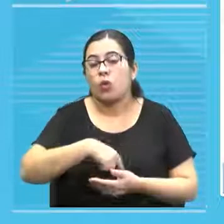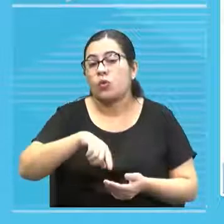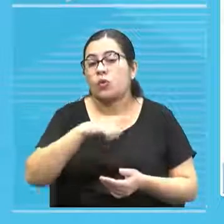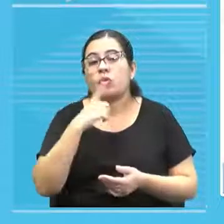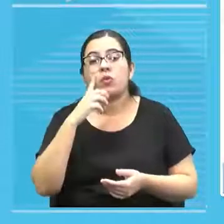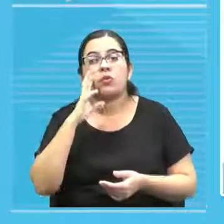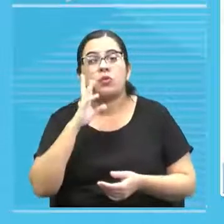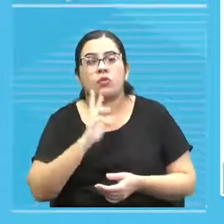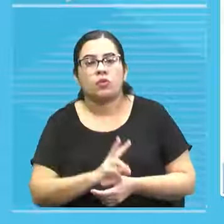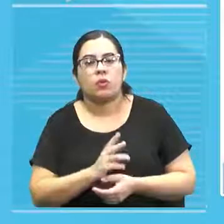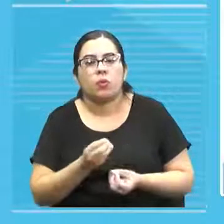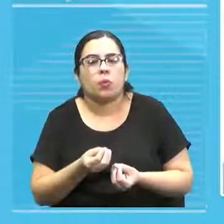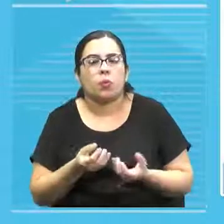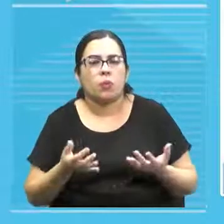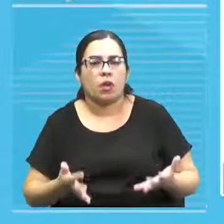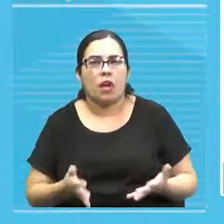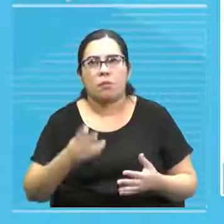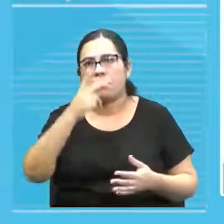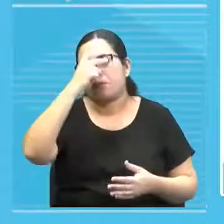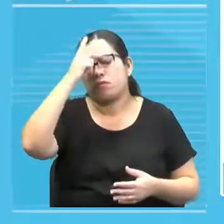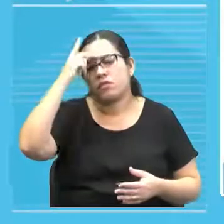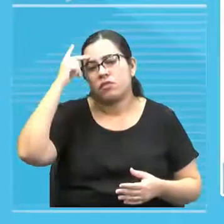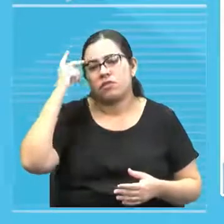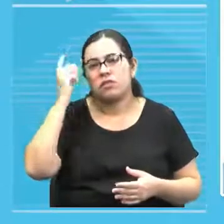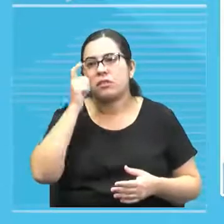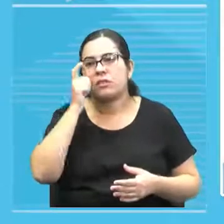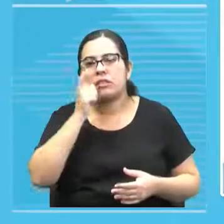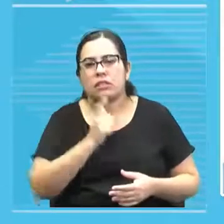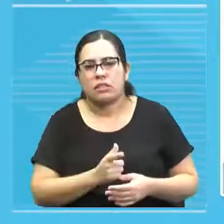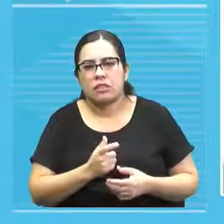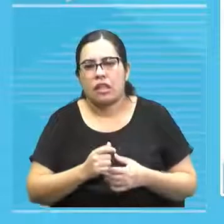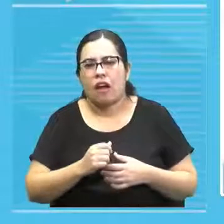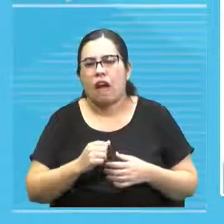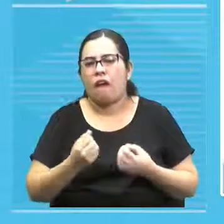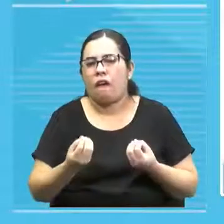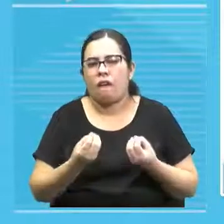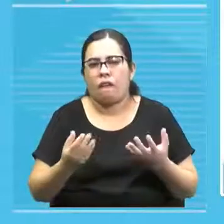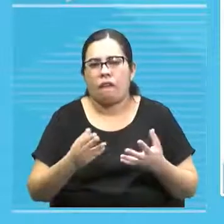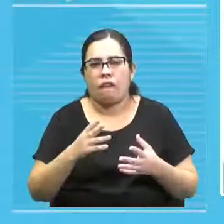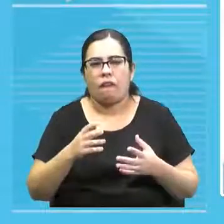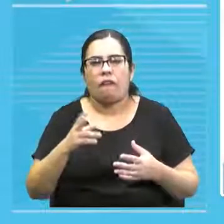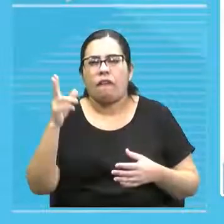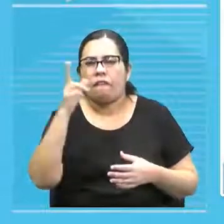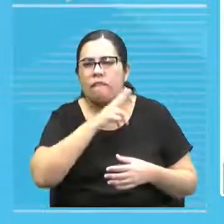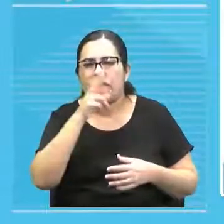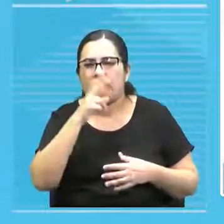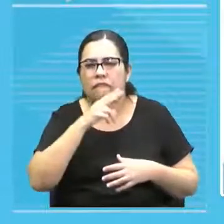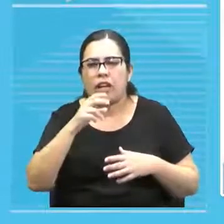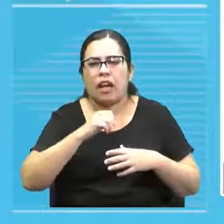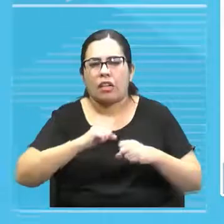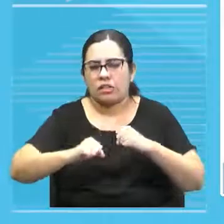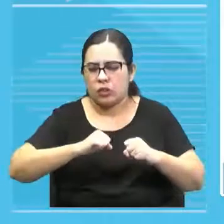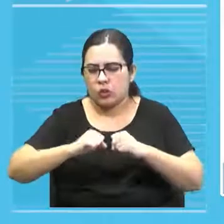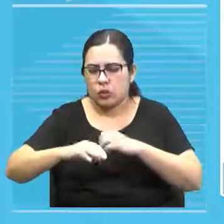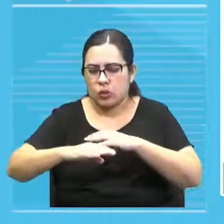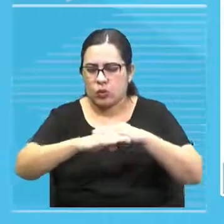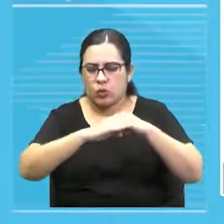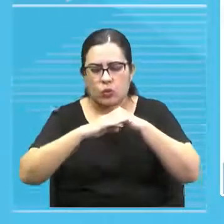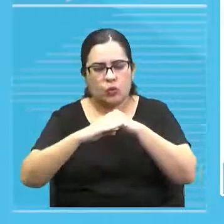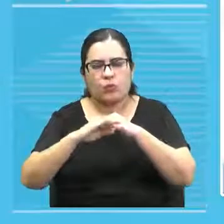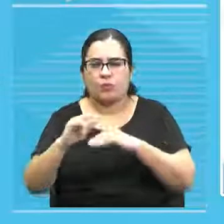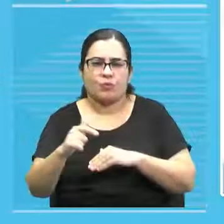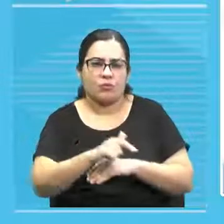não vê as pessoas se movimentando na mesma velocidade ou seja a essa